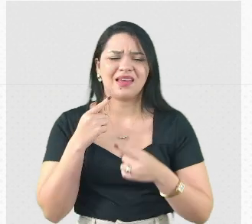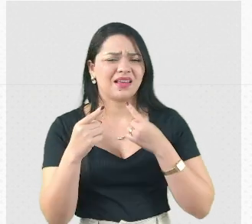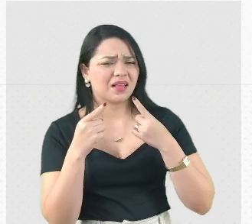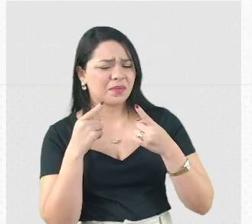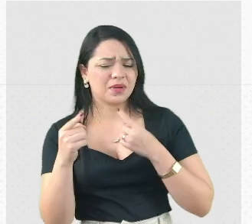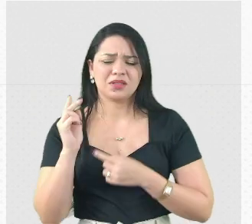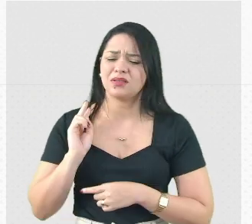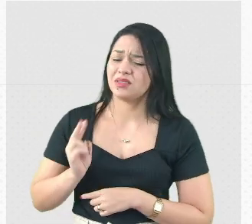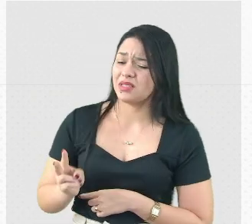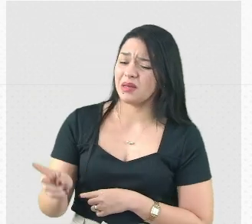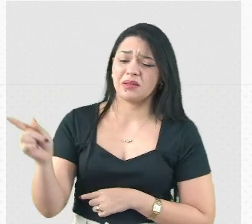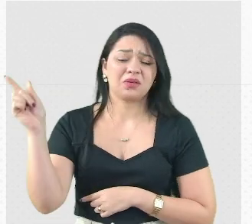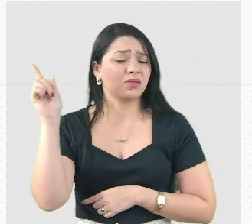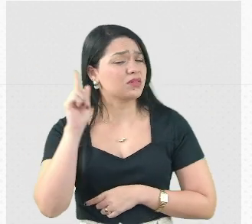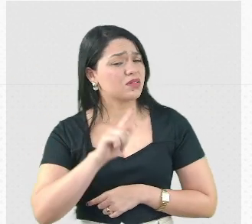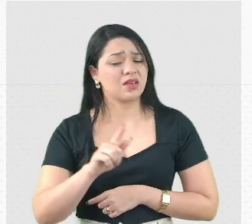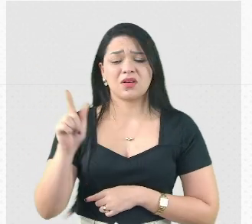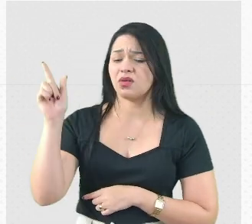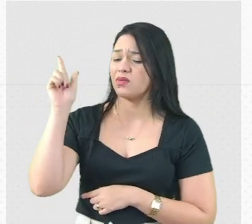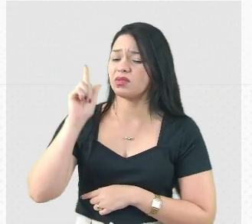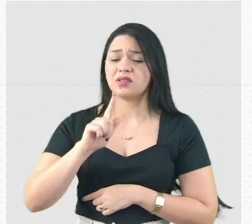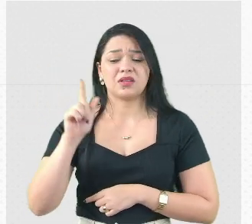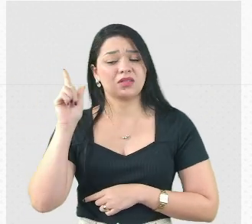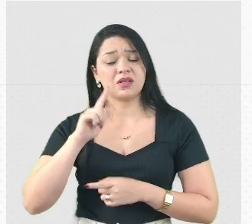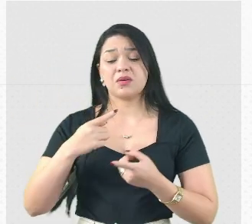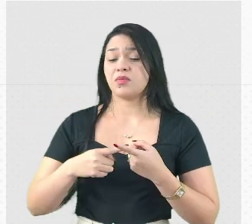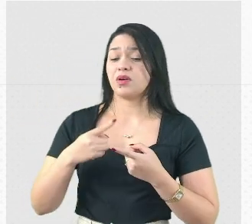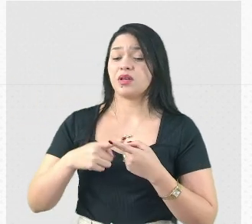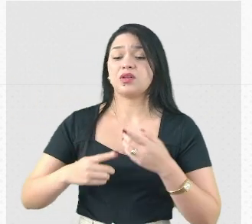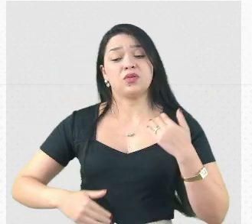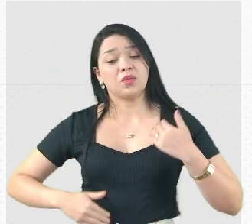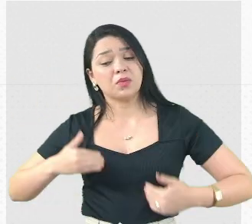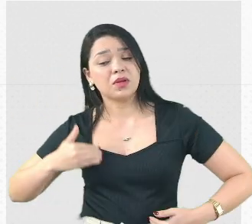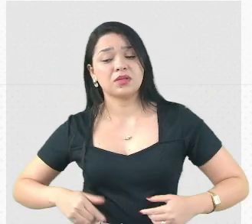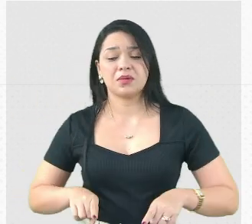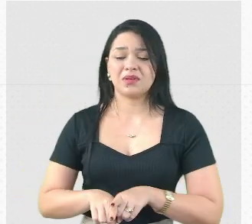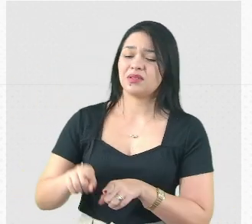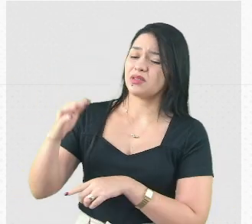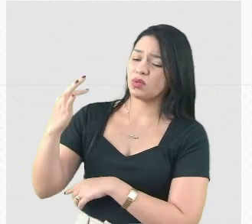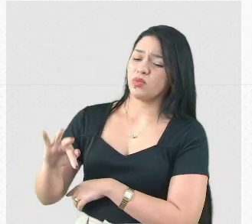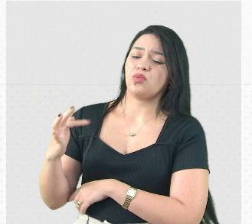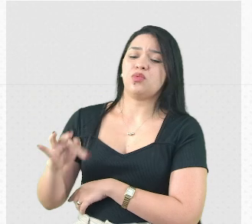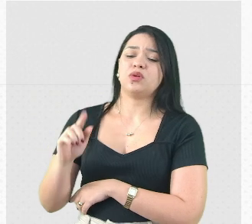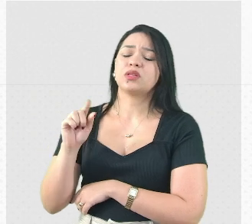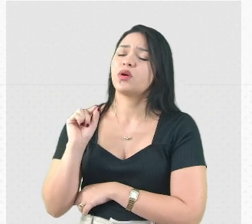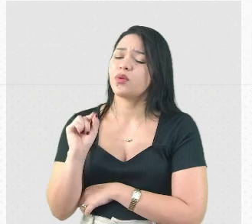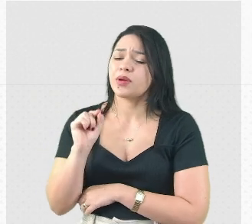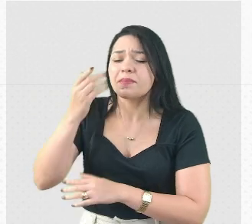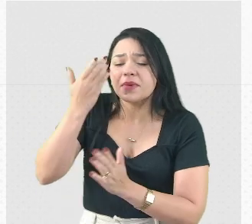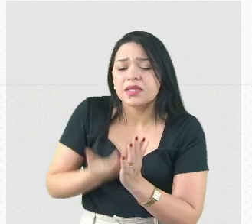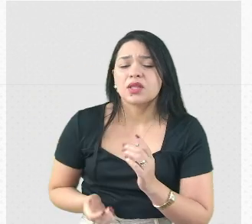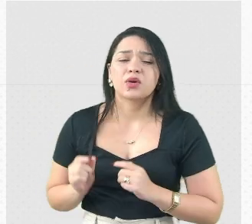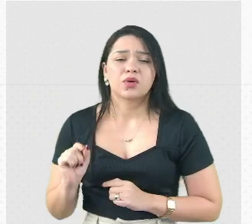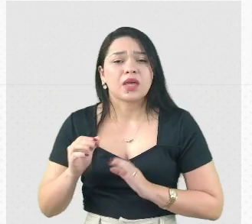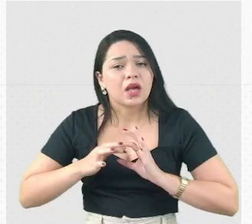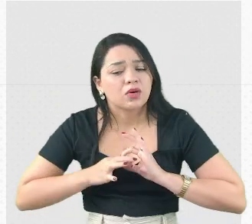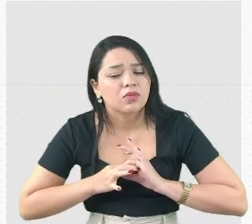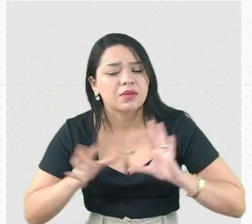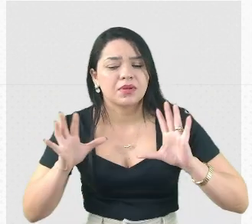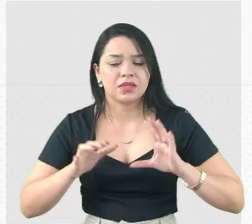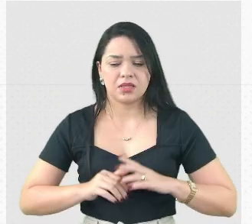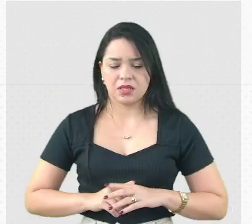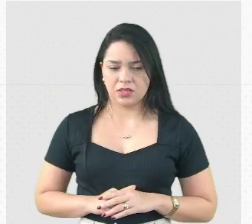tempo todo que eles não conseguem tomar banho por conta do peso, das dores que eles sentem. Então são indivíduos que perderam o quê? A